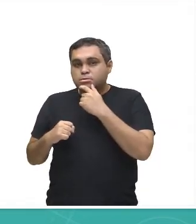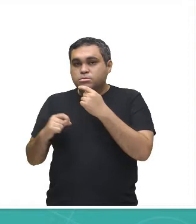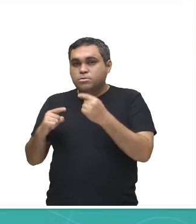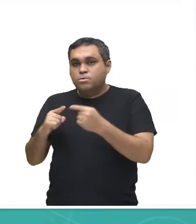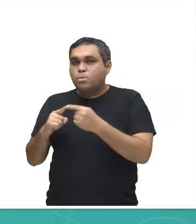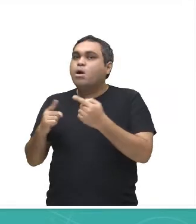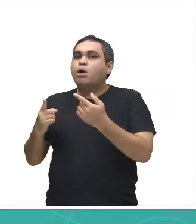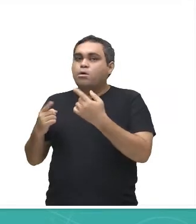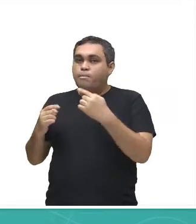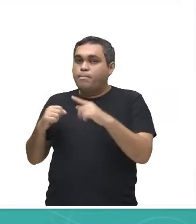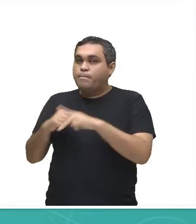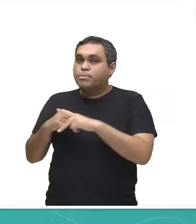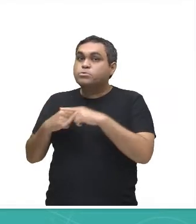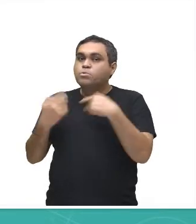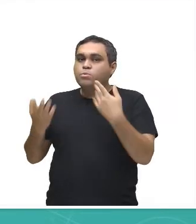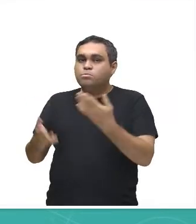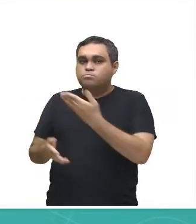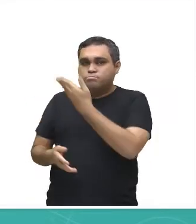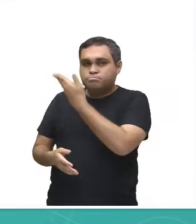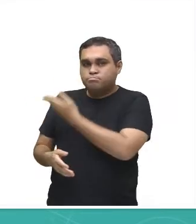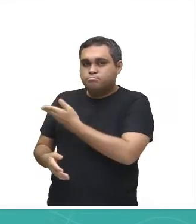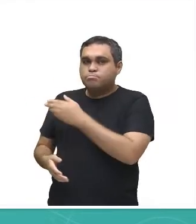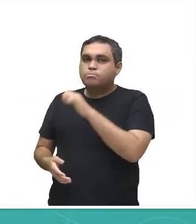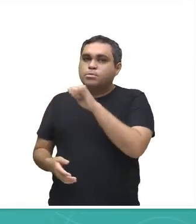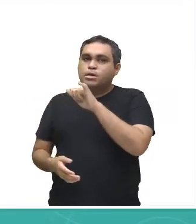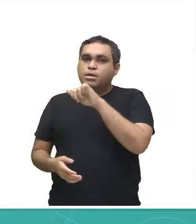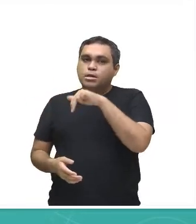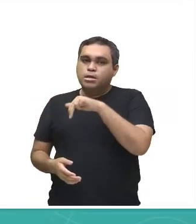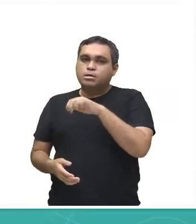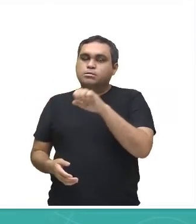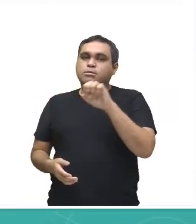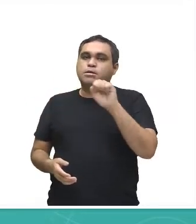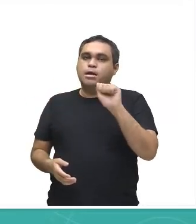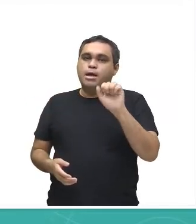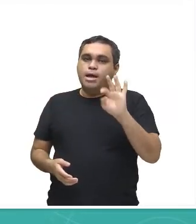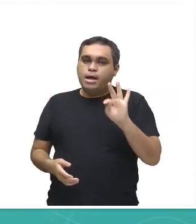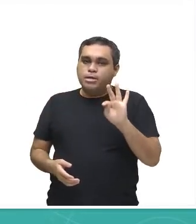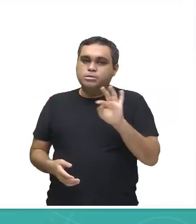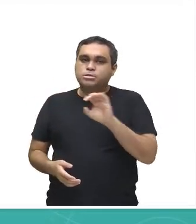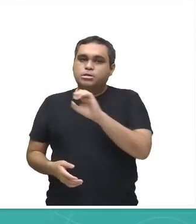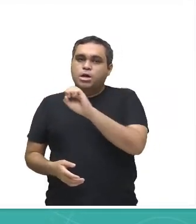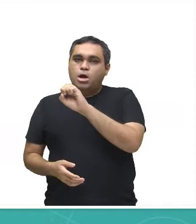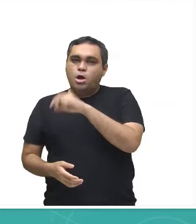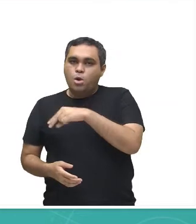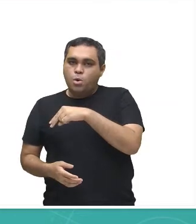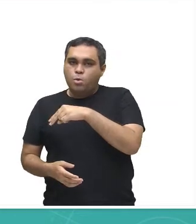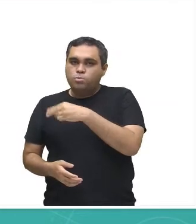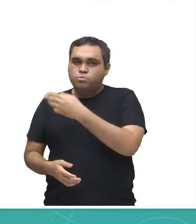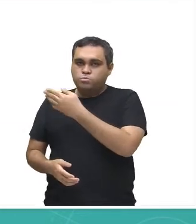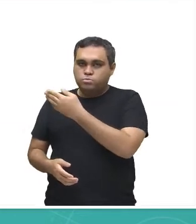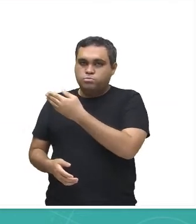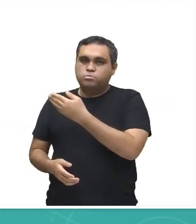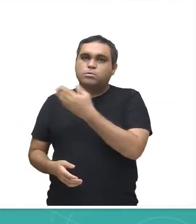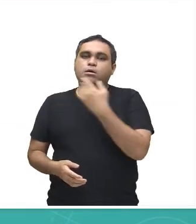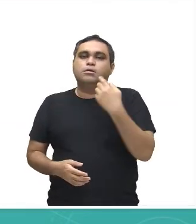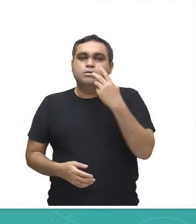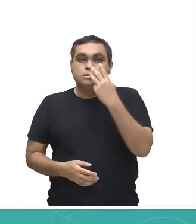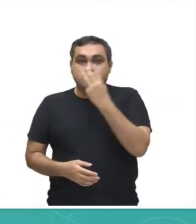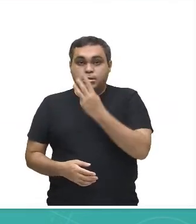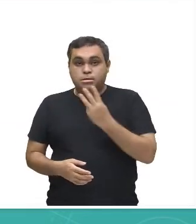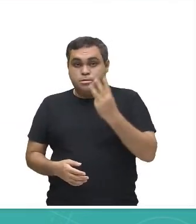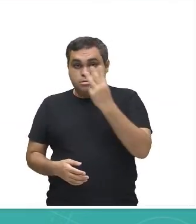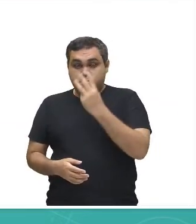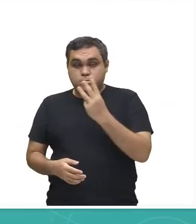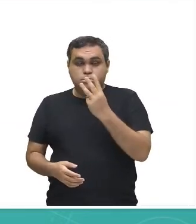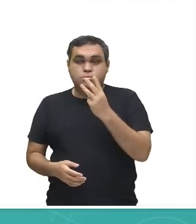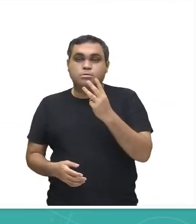go! Vejam comigo. Eu tenho am, at, on. Essas preposições, elas